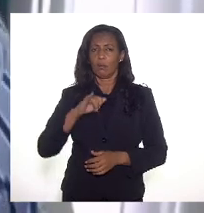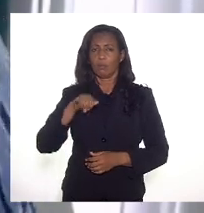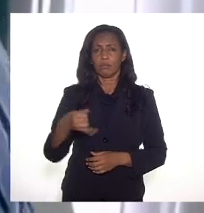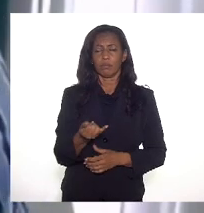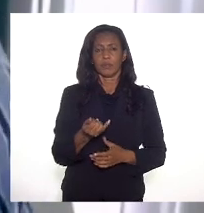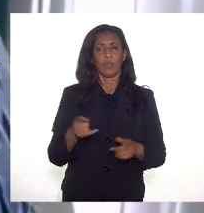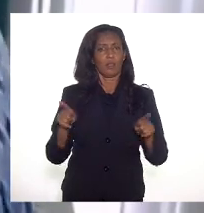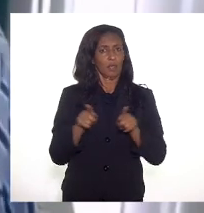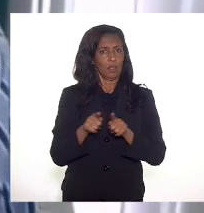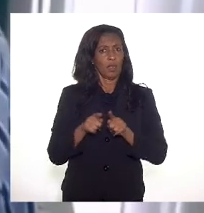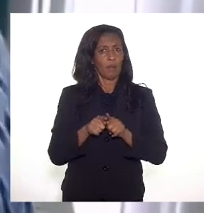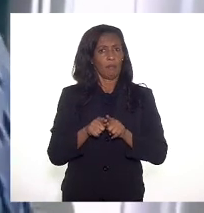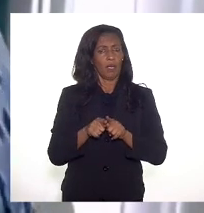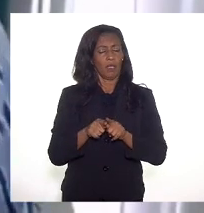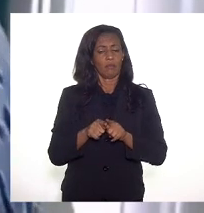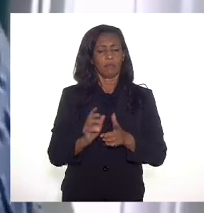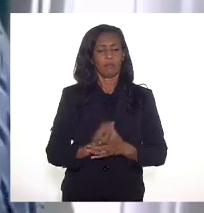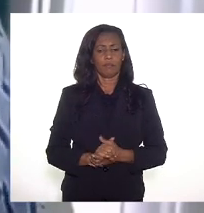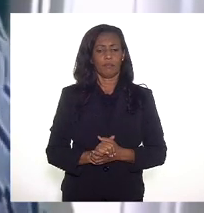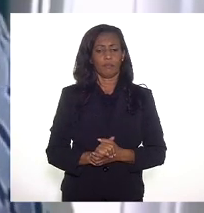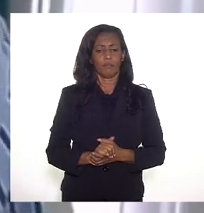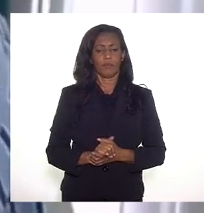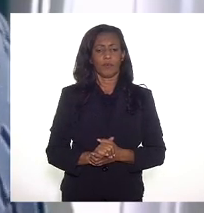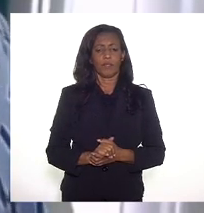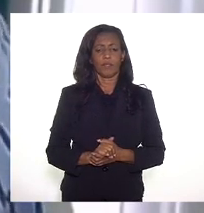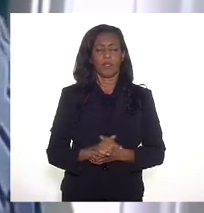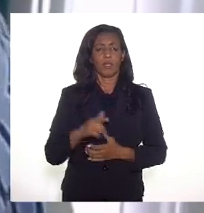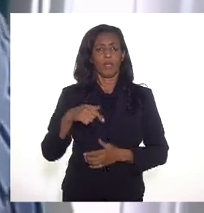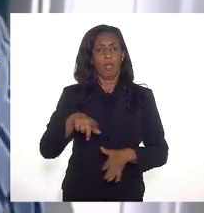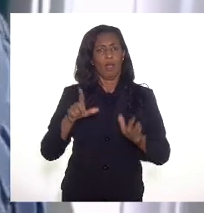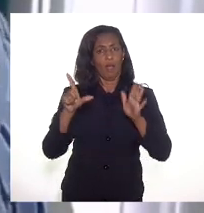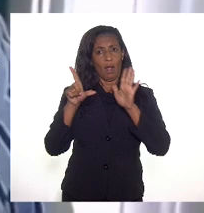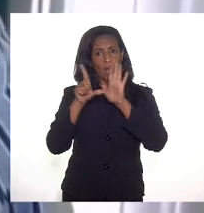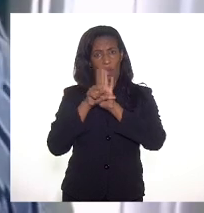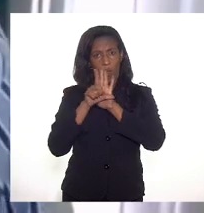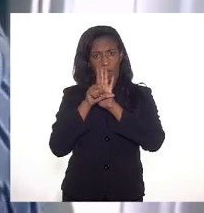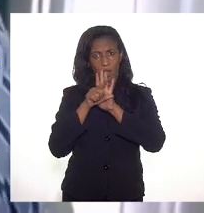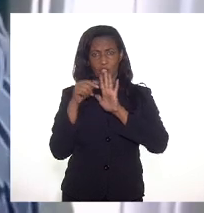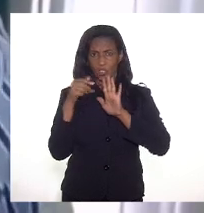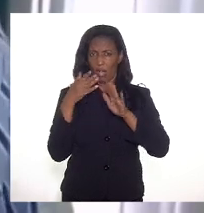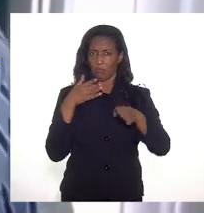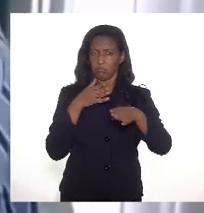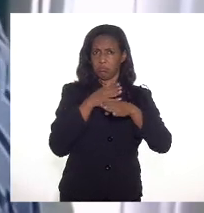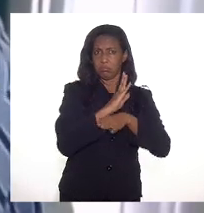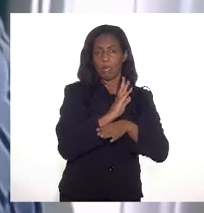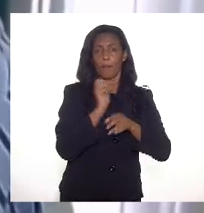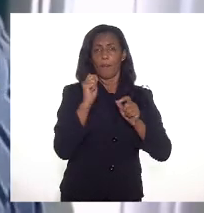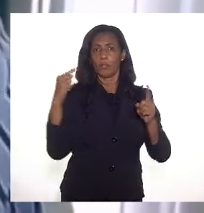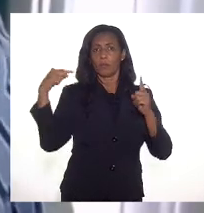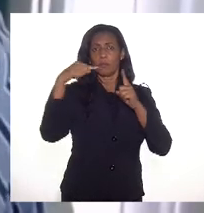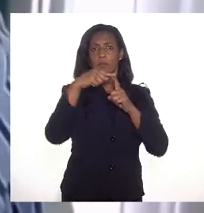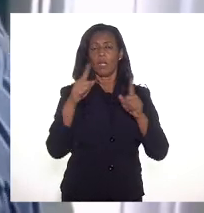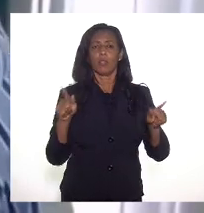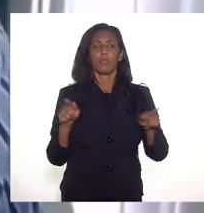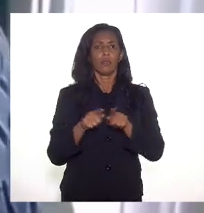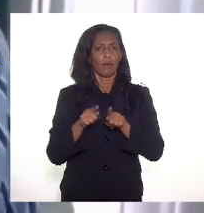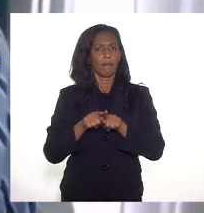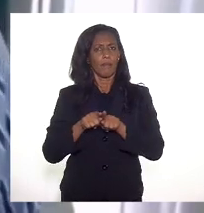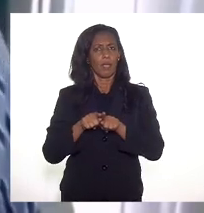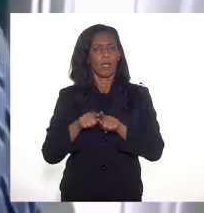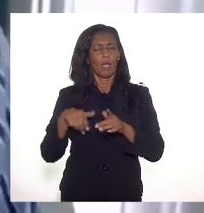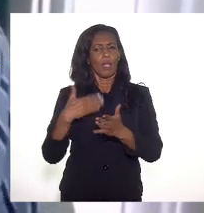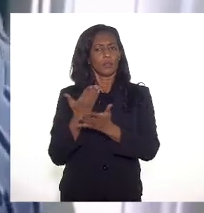possibilidade, também em caráter autorizativo, de que o disposto desta lei, uma vez sancionada, possa alcançar também as escolas